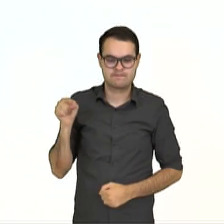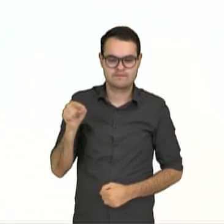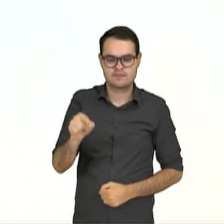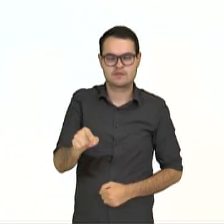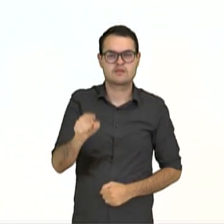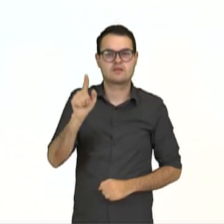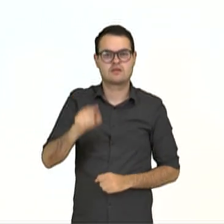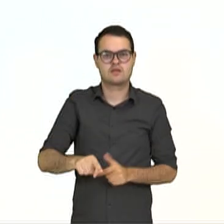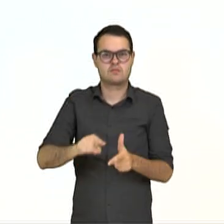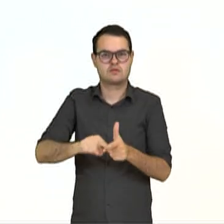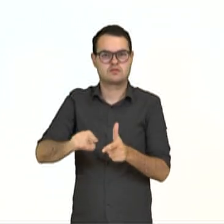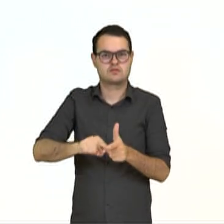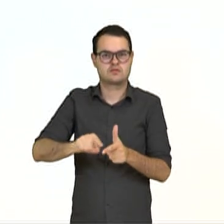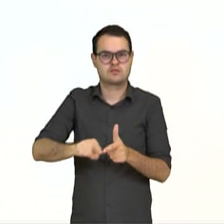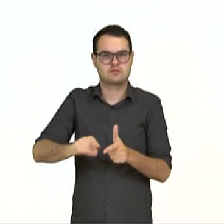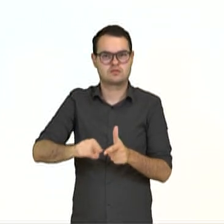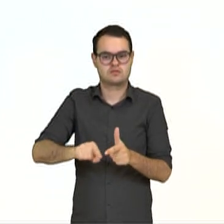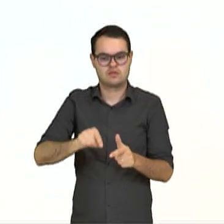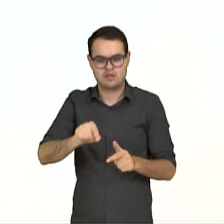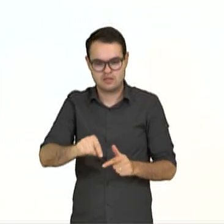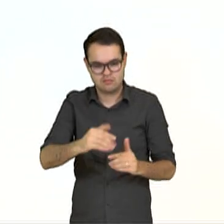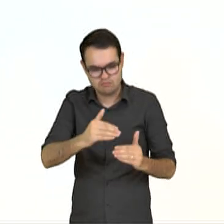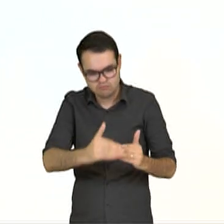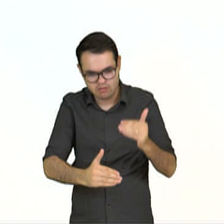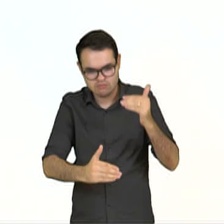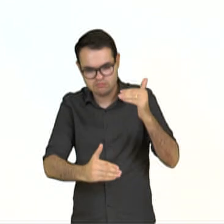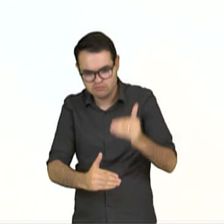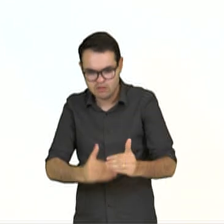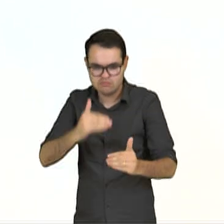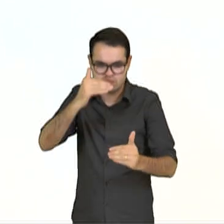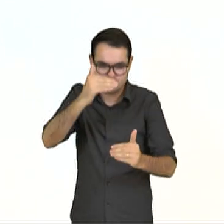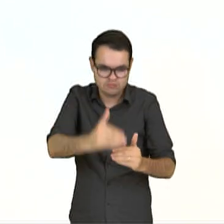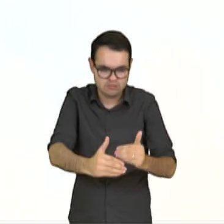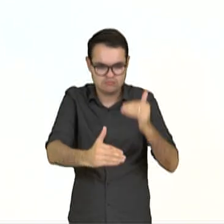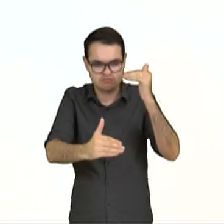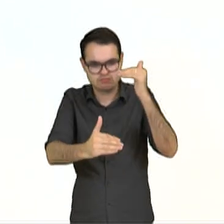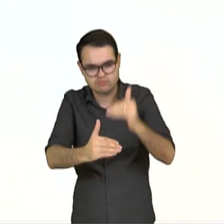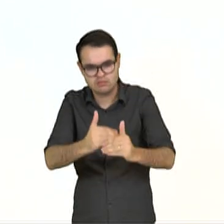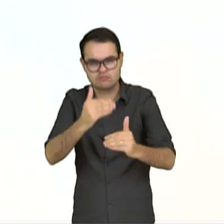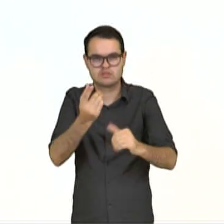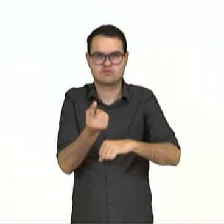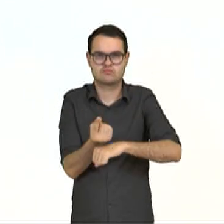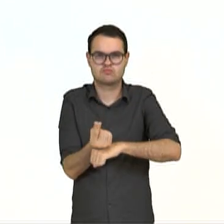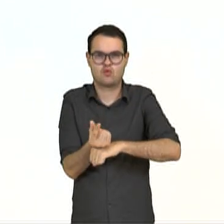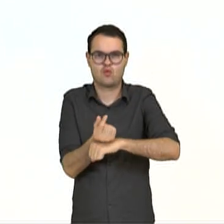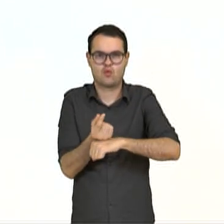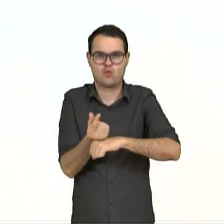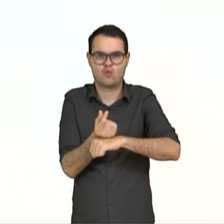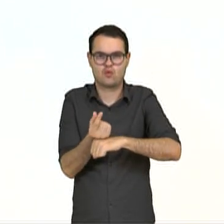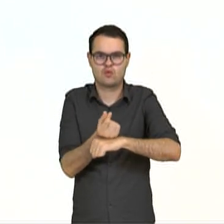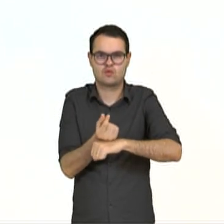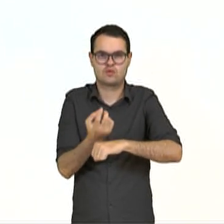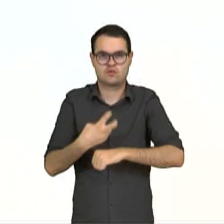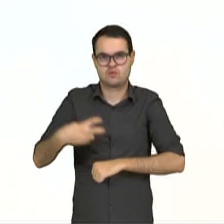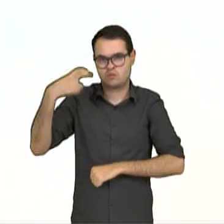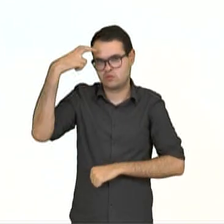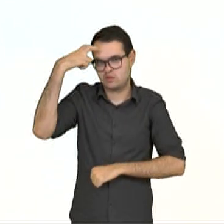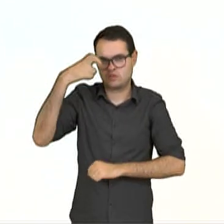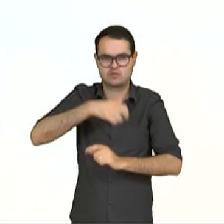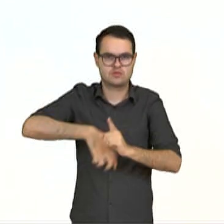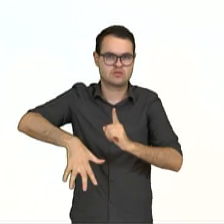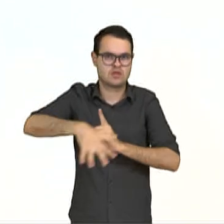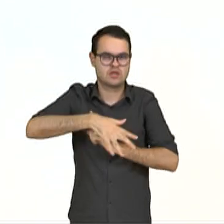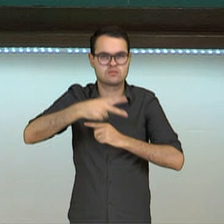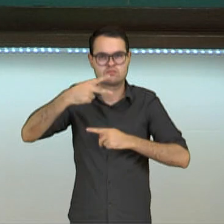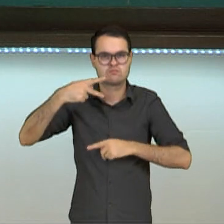uma situação de progresso em termos econômicos, sociais, culturais e